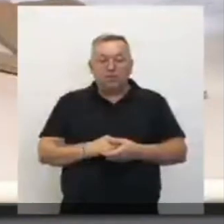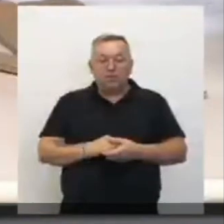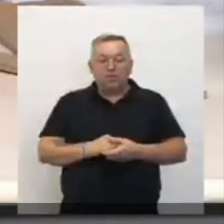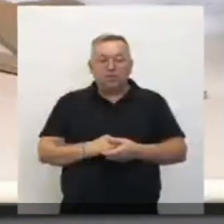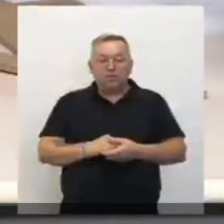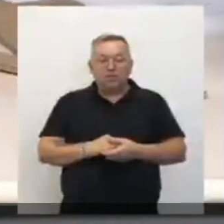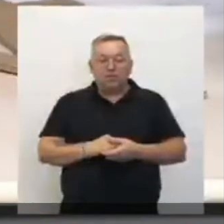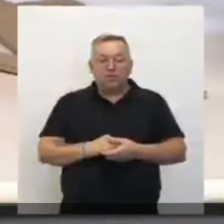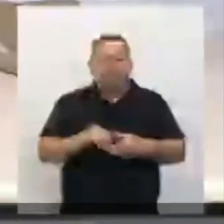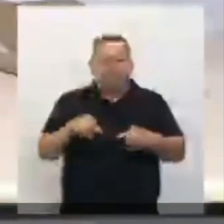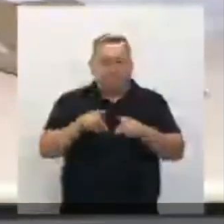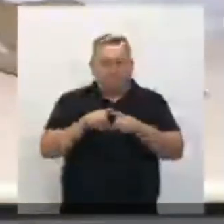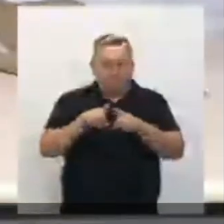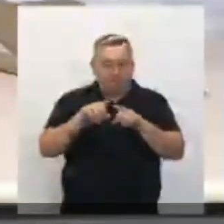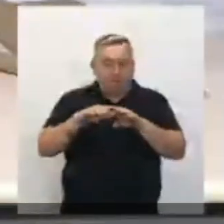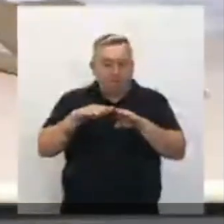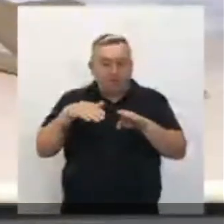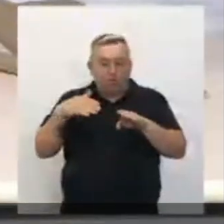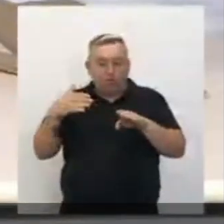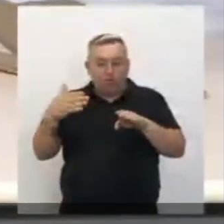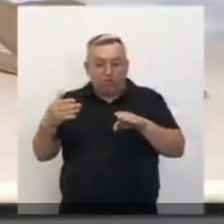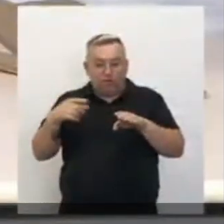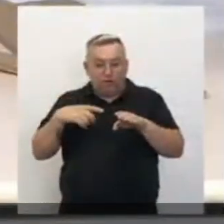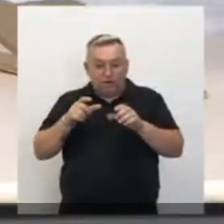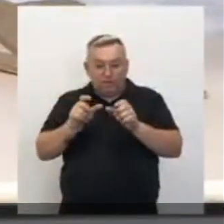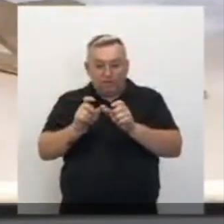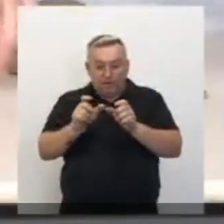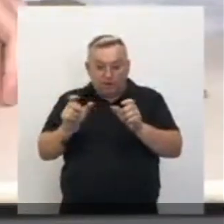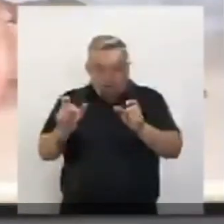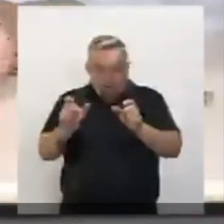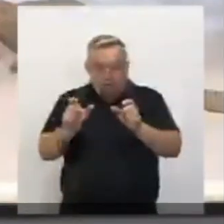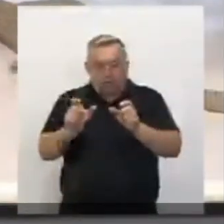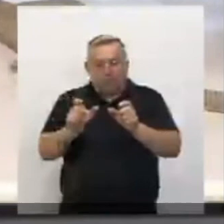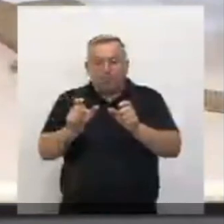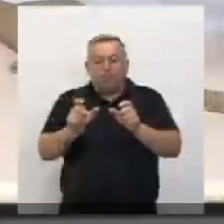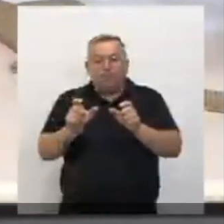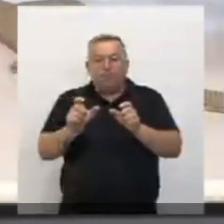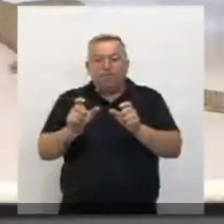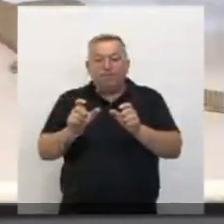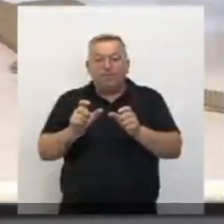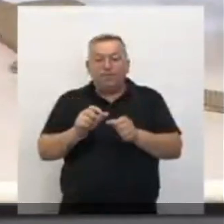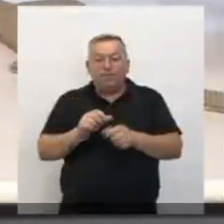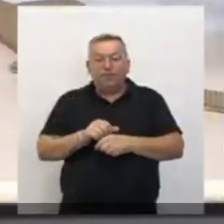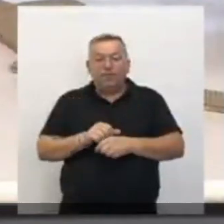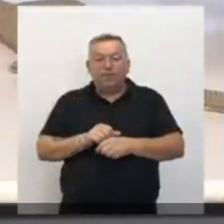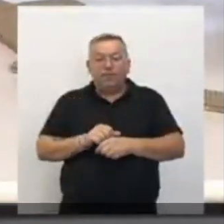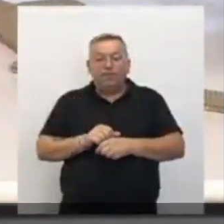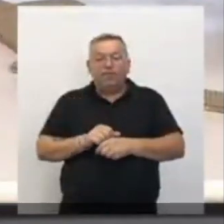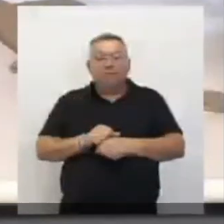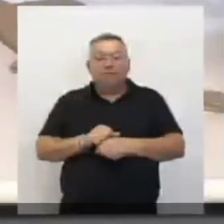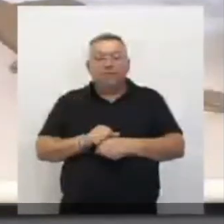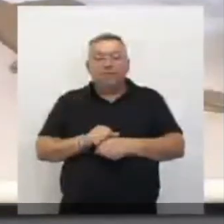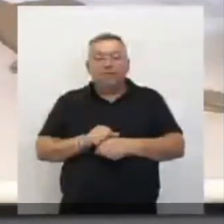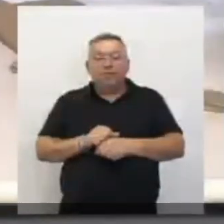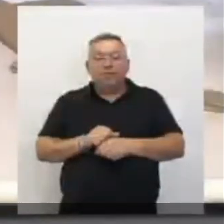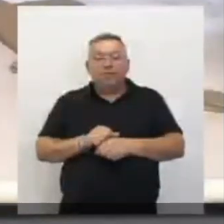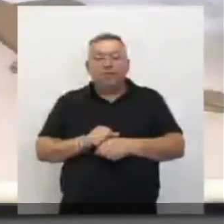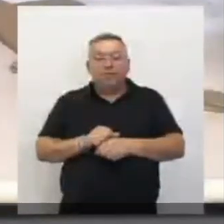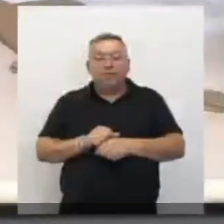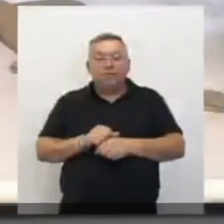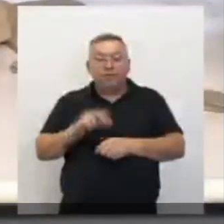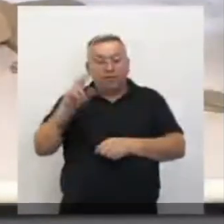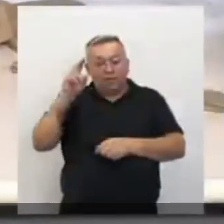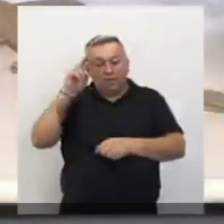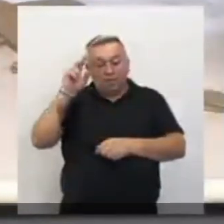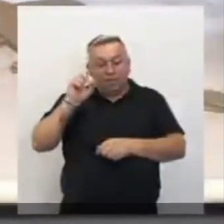Na extremidade, que tem esse maior lado aqui, você vai fixar, ó. Lembrando que,